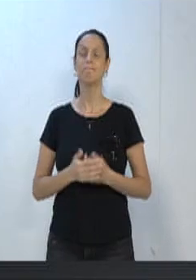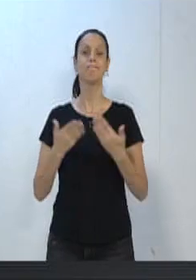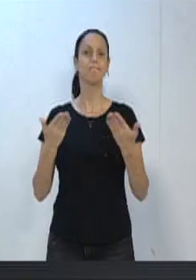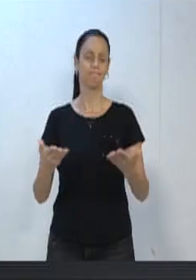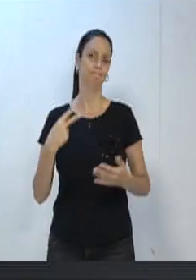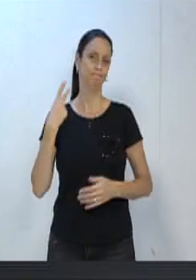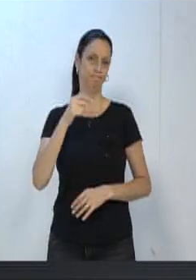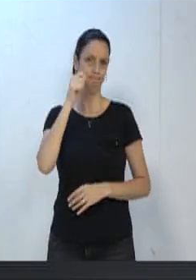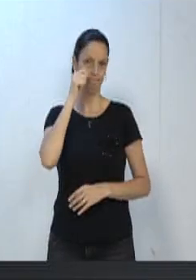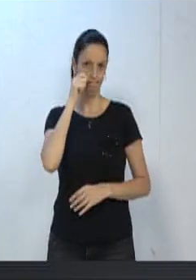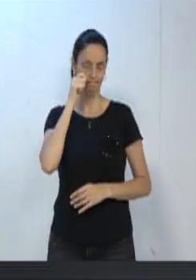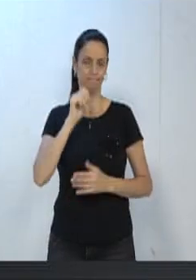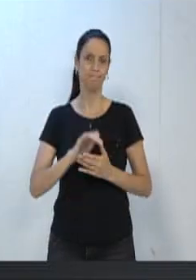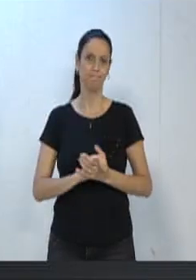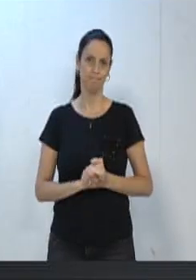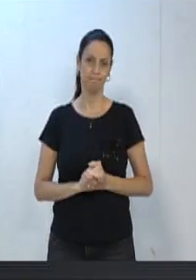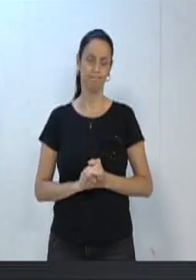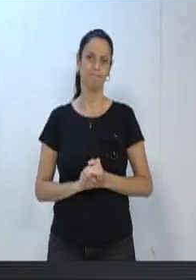Vieira, eu